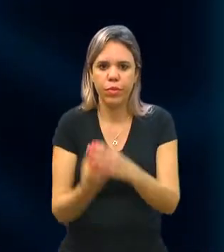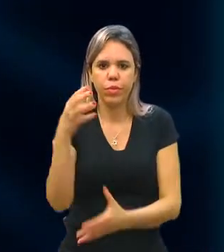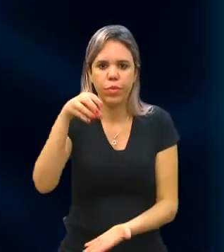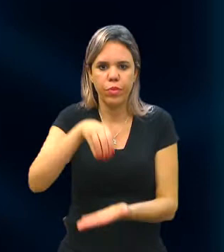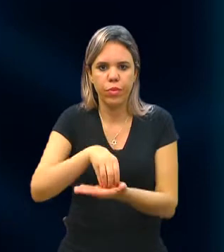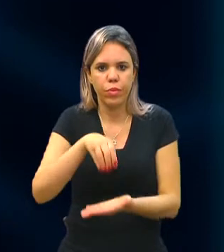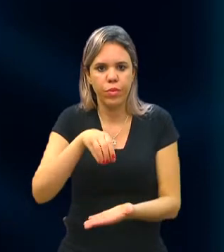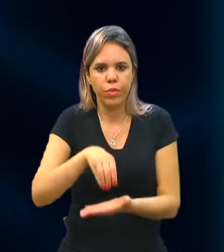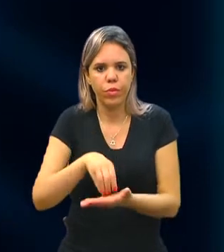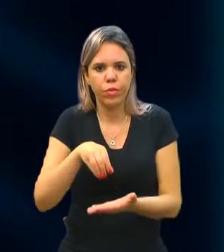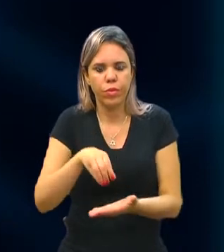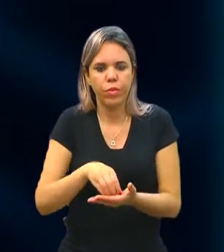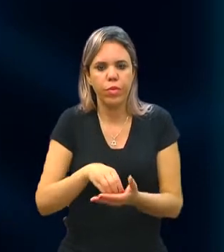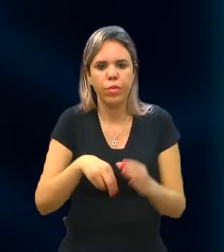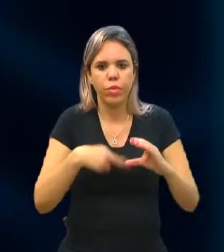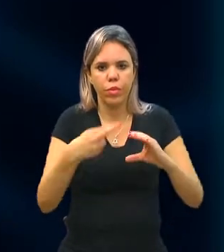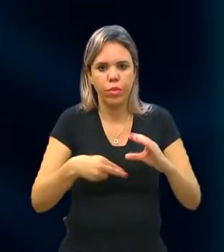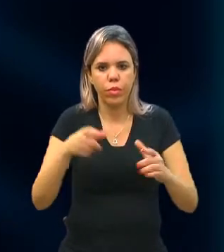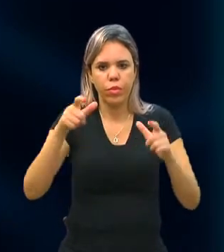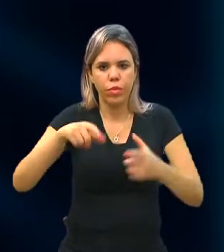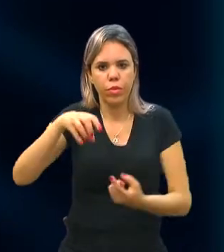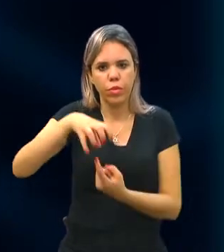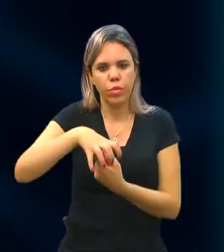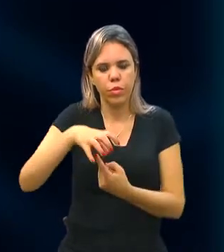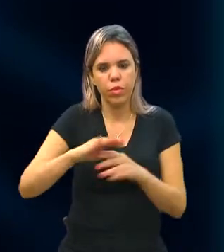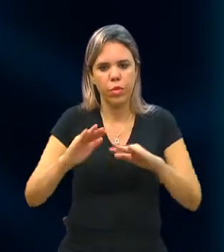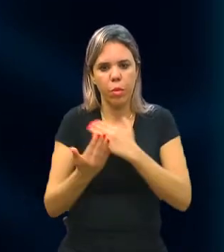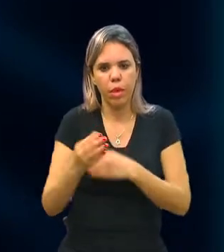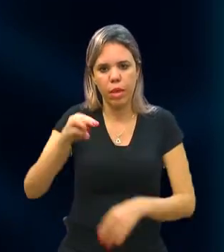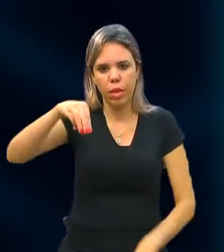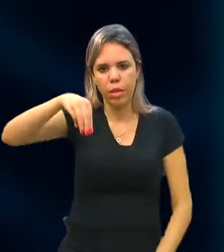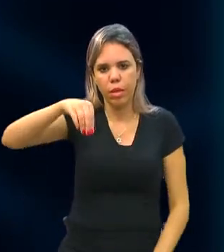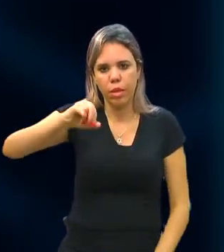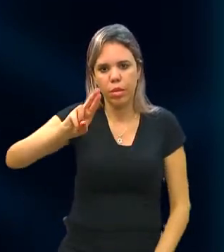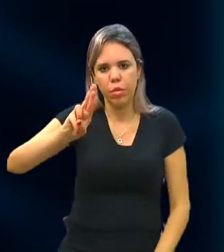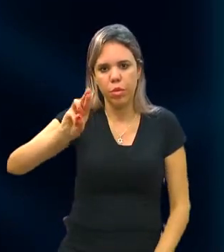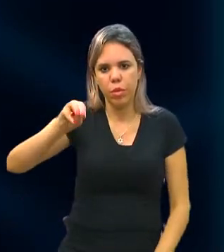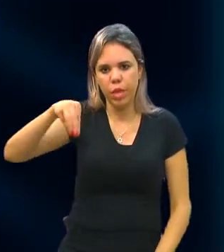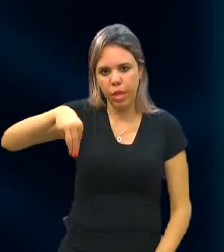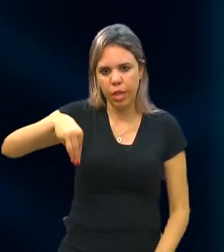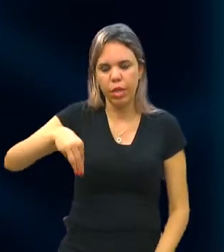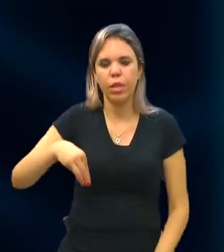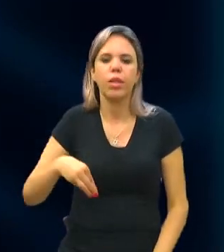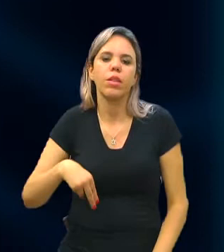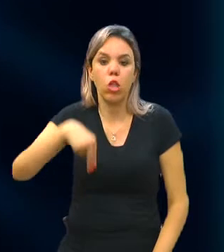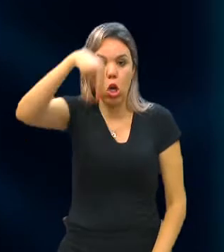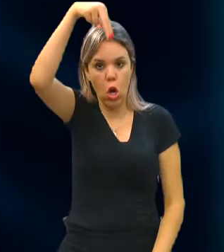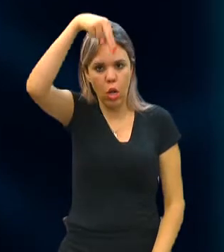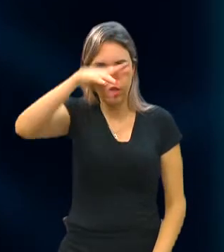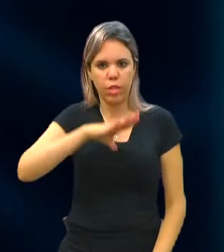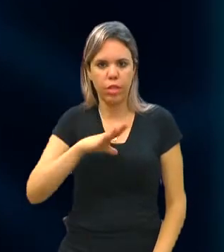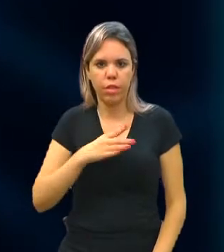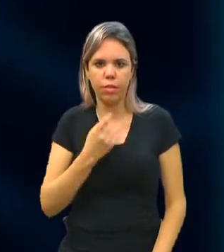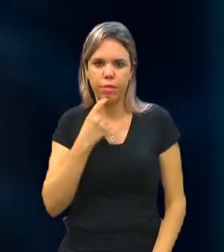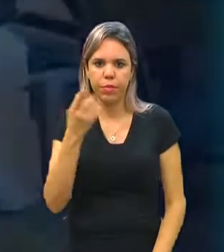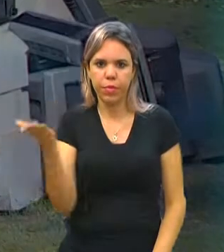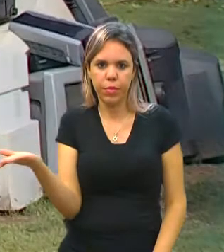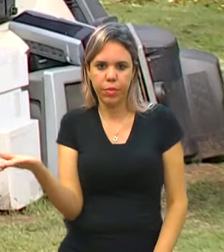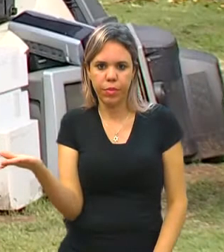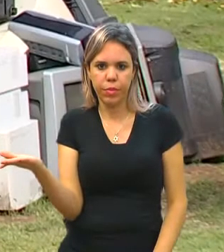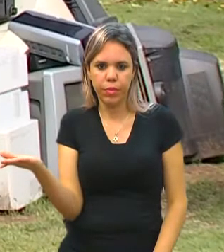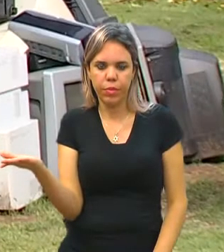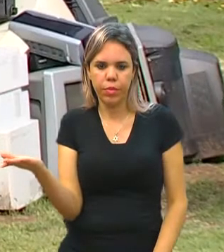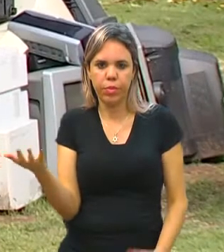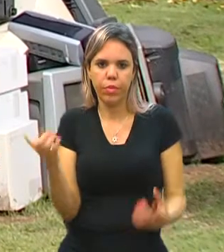instalação imediata de um ecoponto no Jardim Myrian Moreira da Costa na zona norte da cidade o